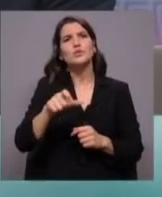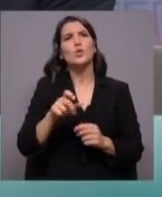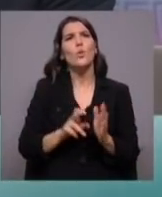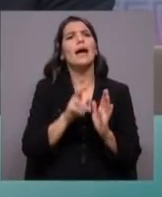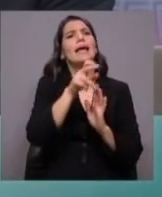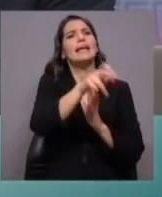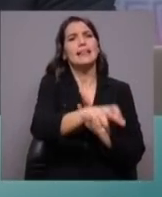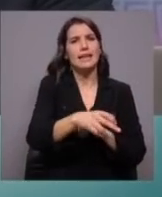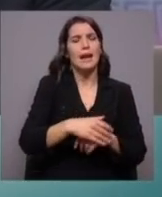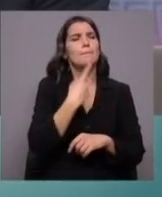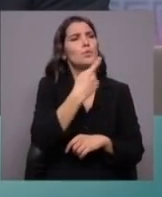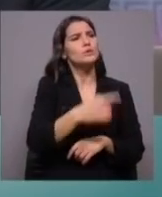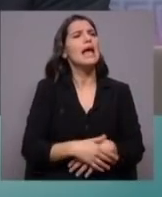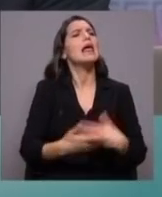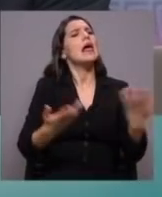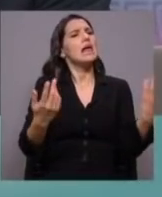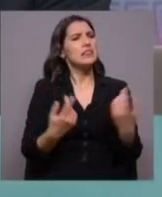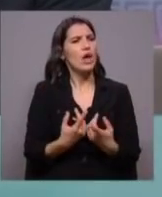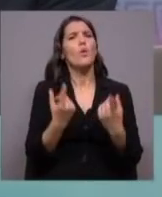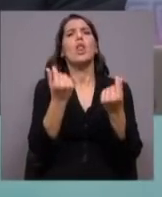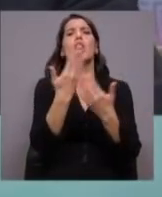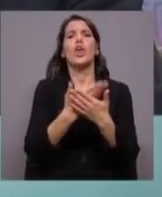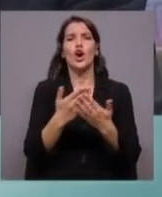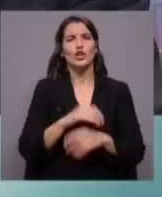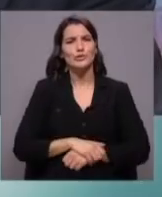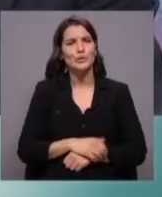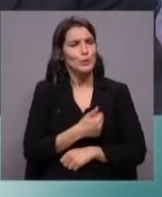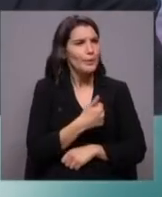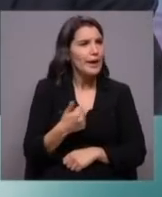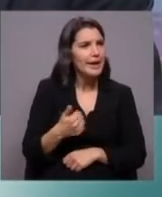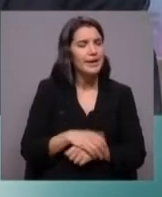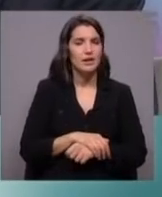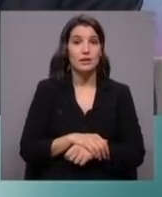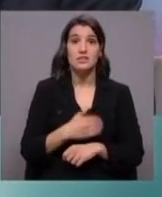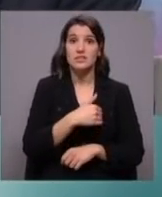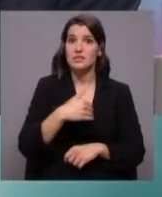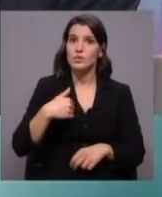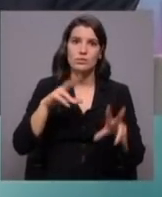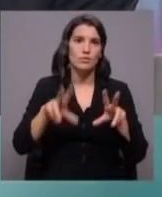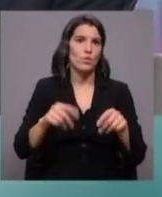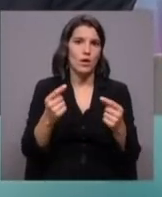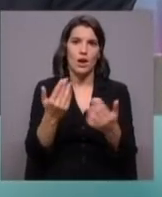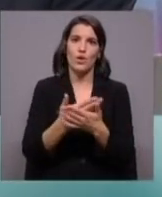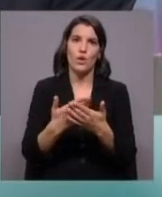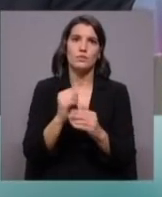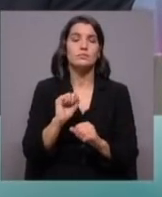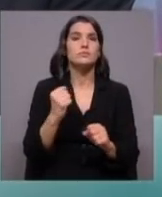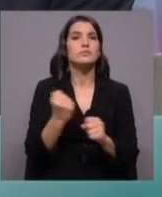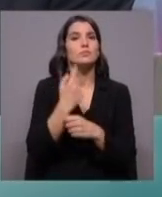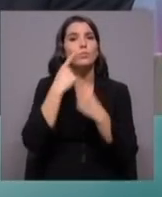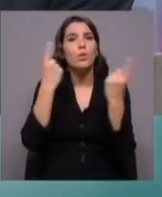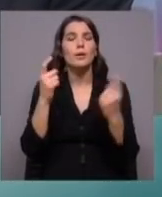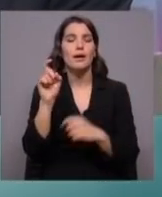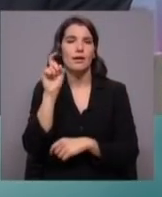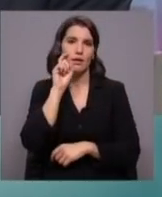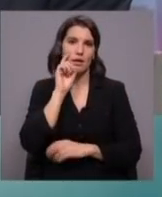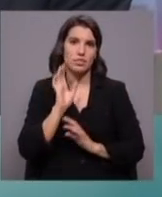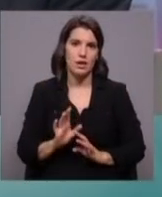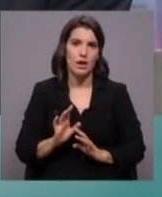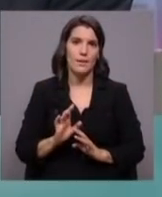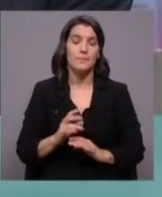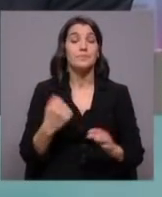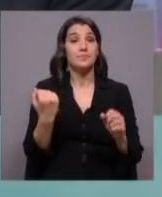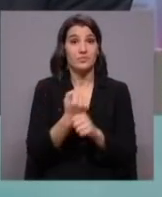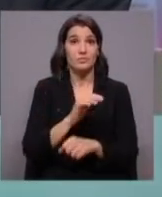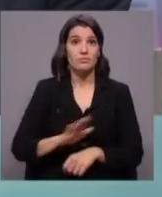vai o negócio. A saúde nunca é um assunto de negócio, é um assunto de serviço público e de garantia. E o termos um